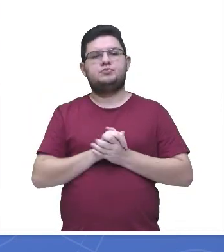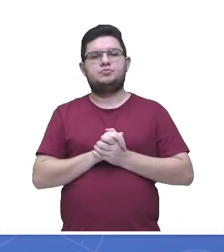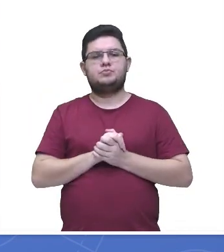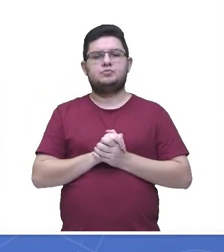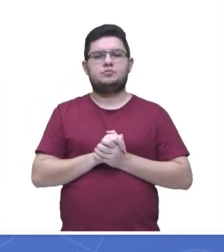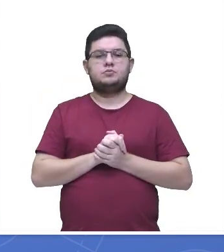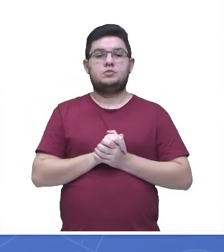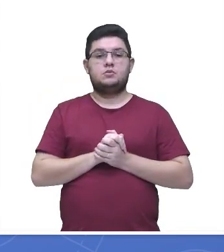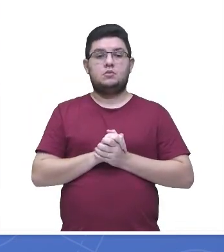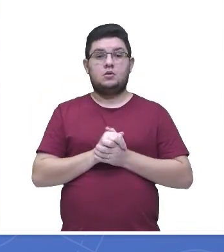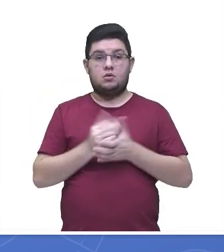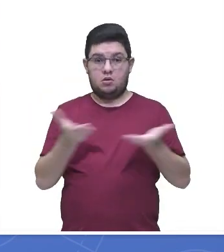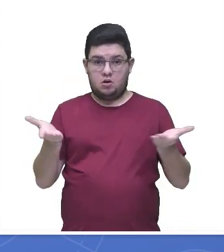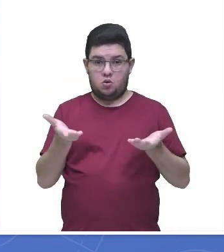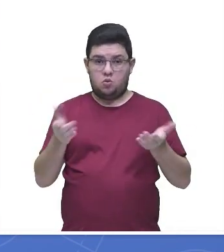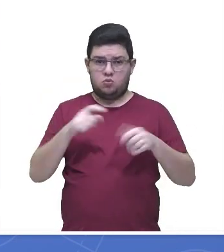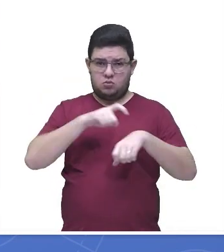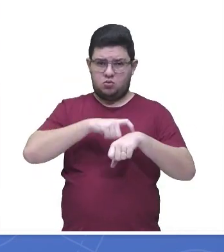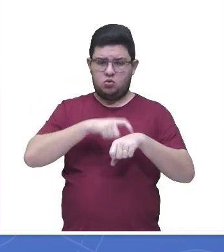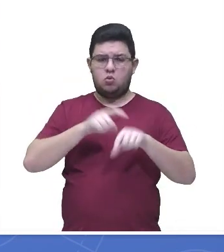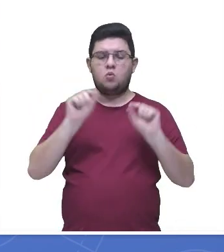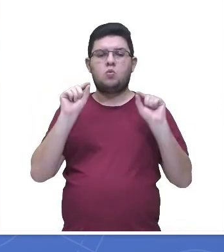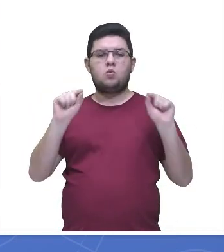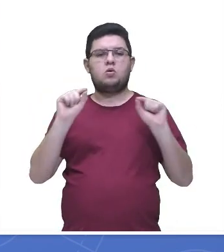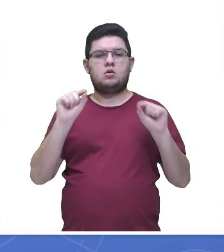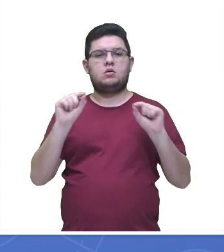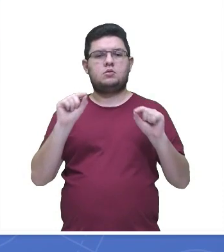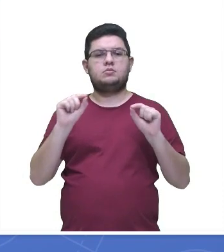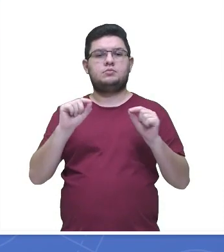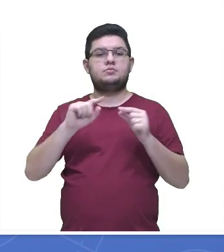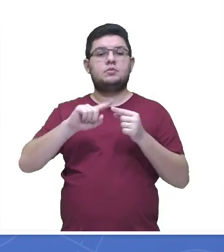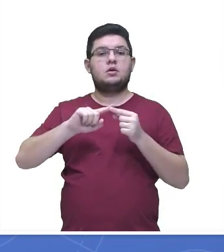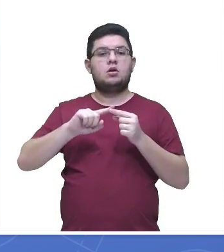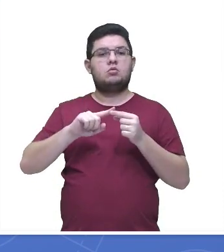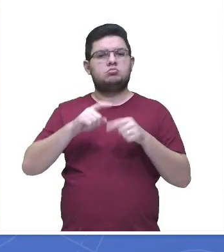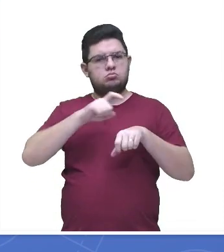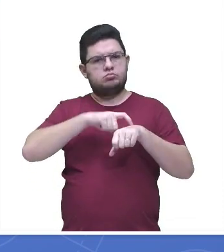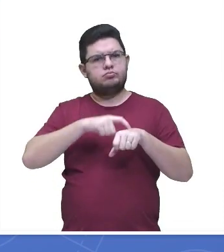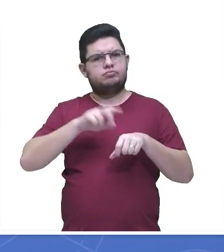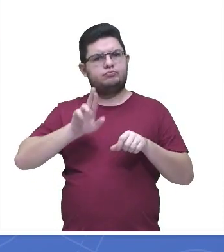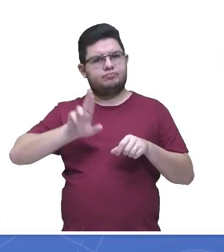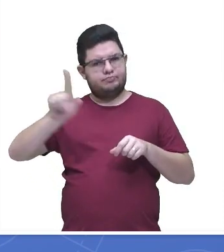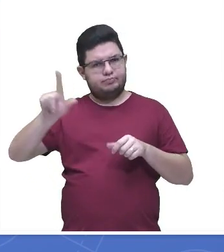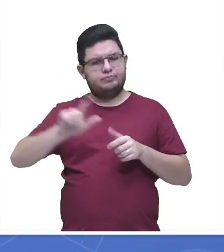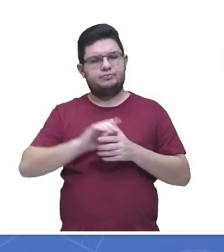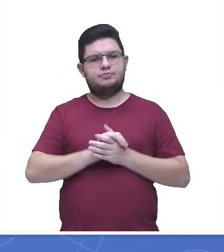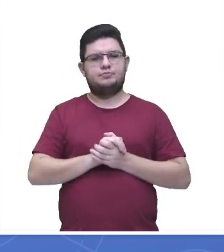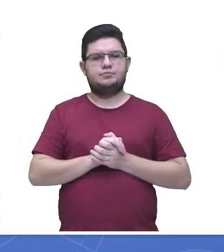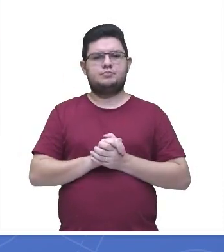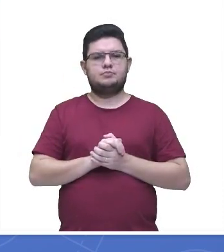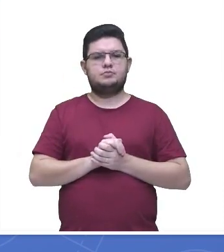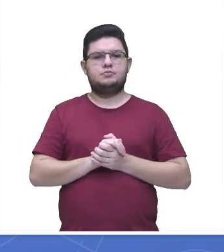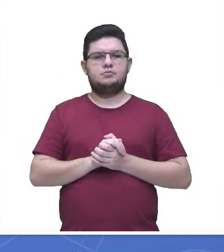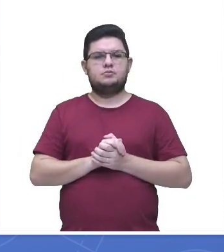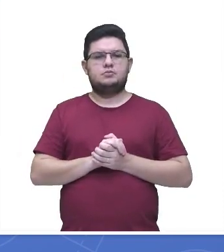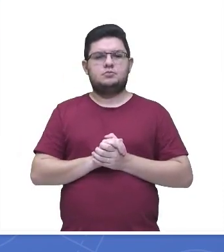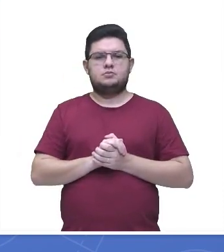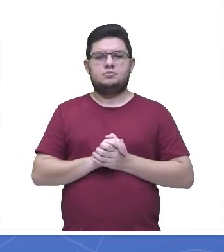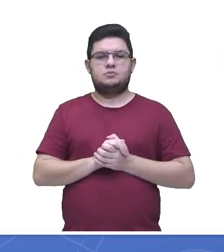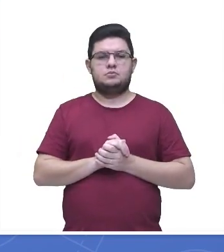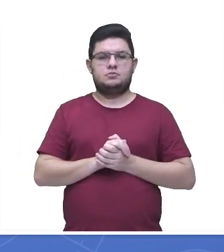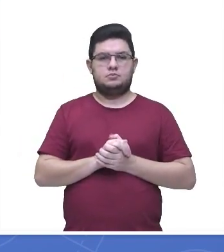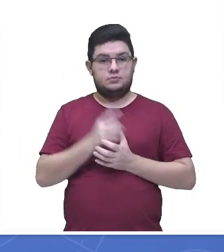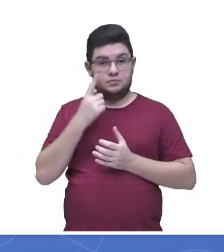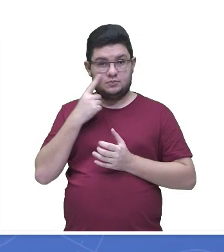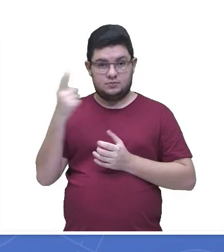Então, agora nós vamos passar, né, para um outro momento da nossa aula. Tá ok? Então, vamos